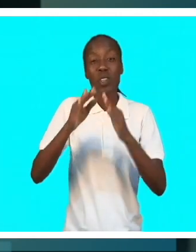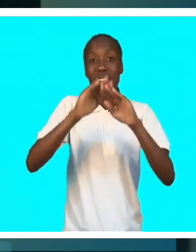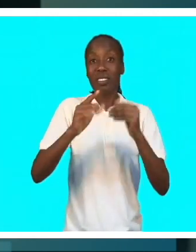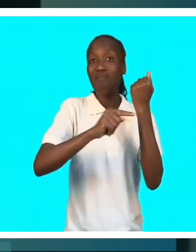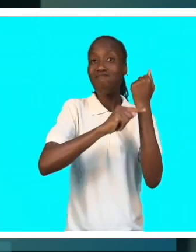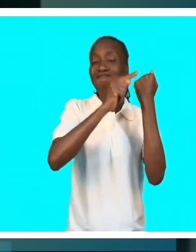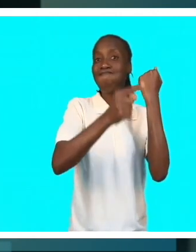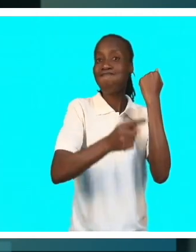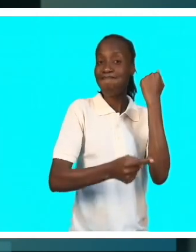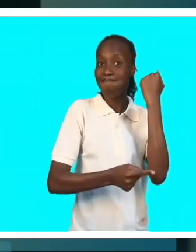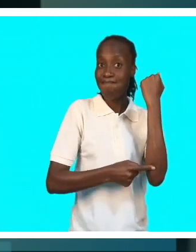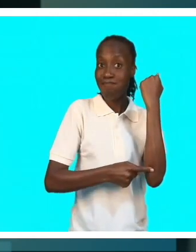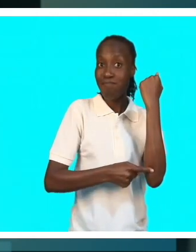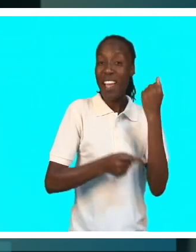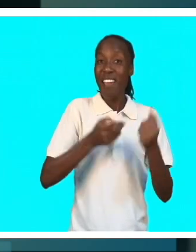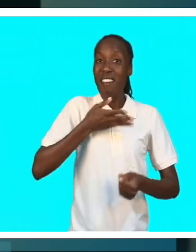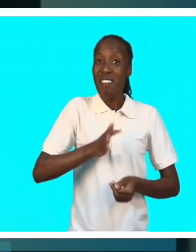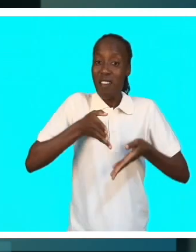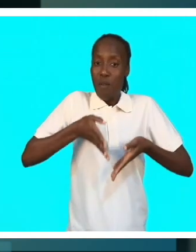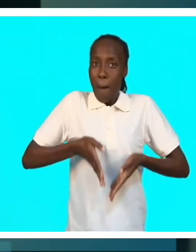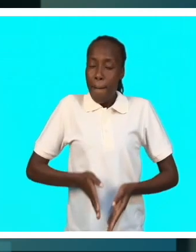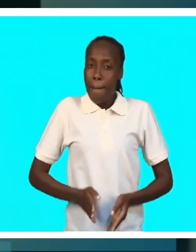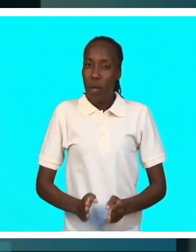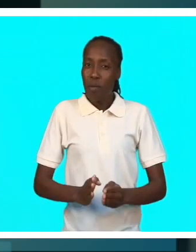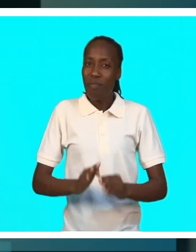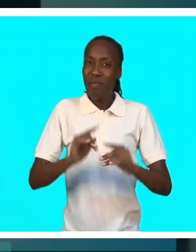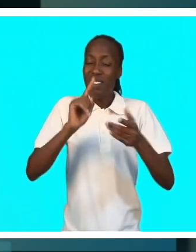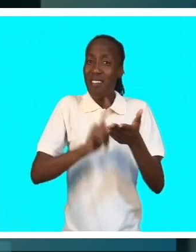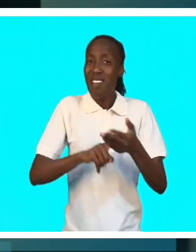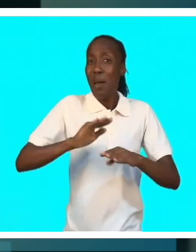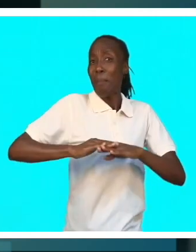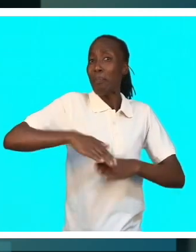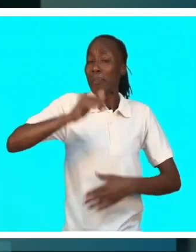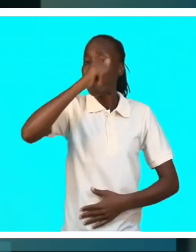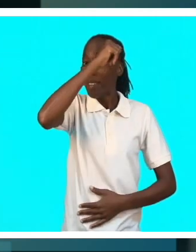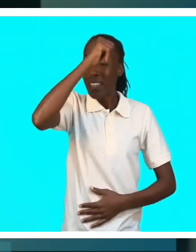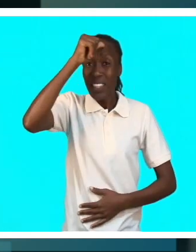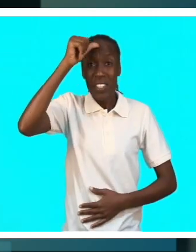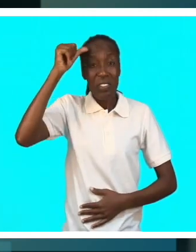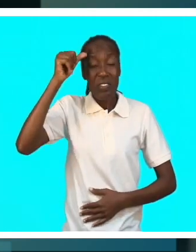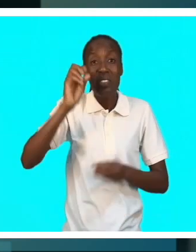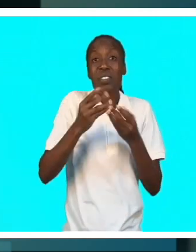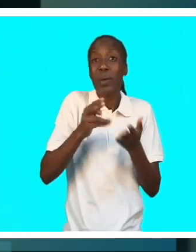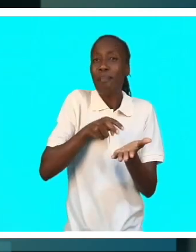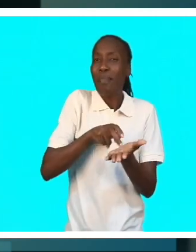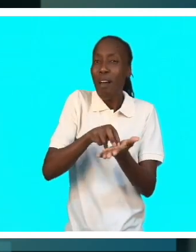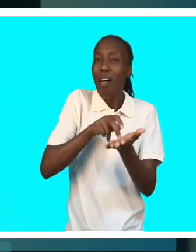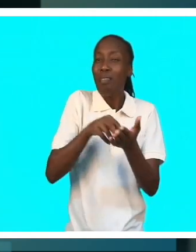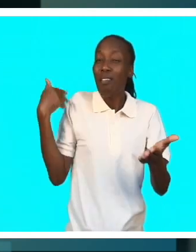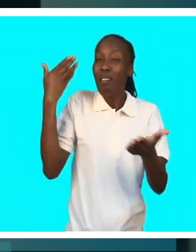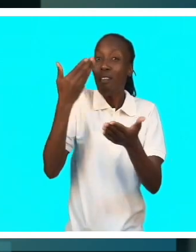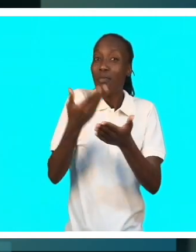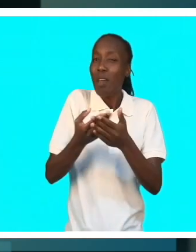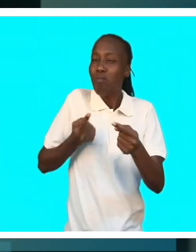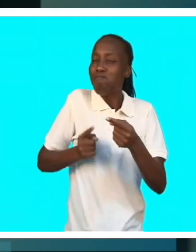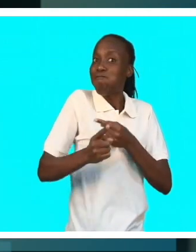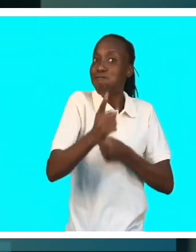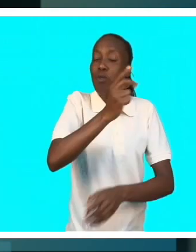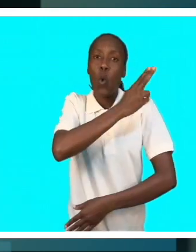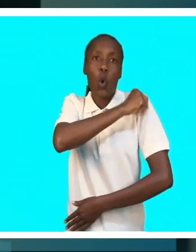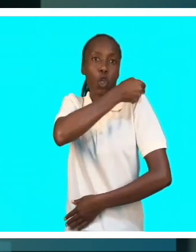grávida, se está para dar parto, é muito difícil. Tem que sair aqui a pé até o hospital,